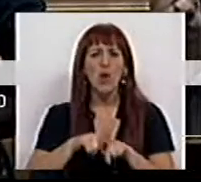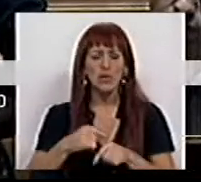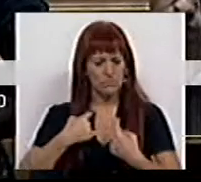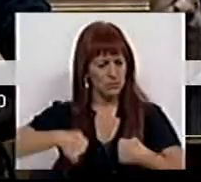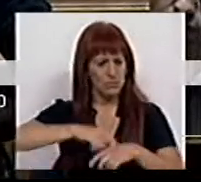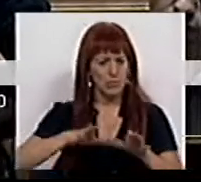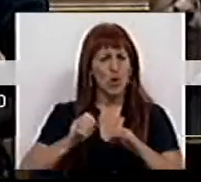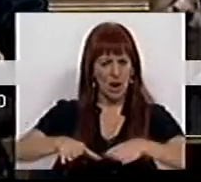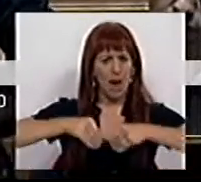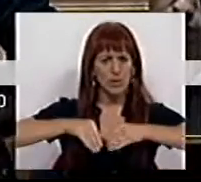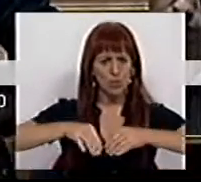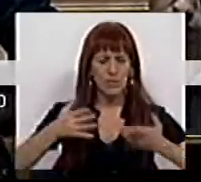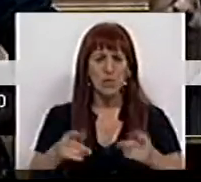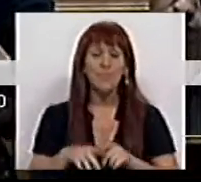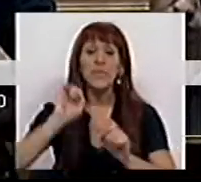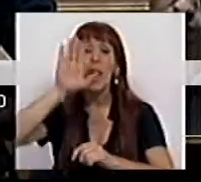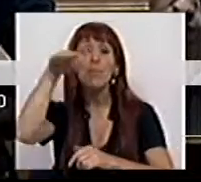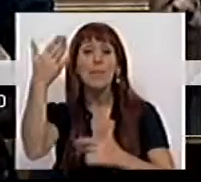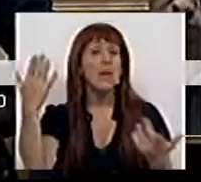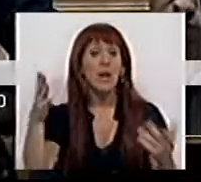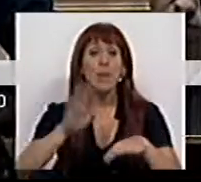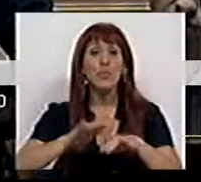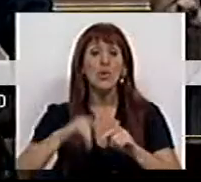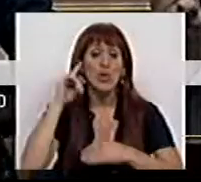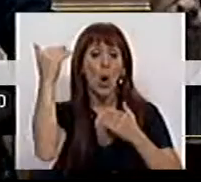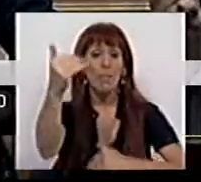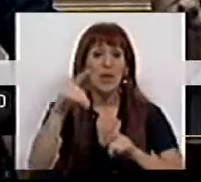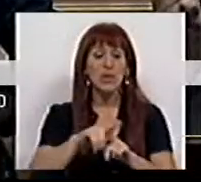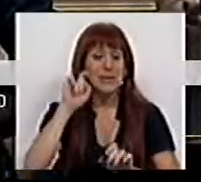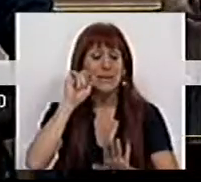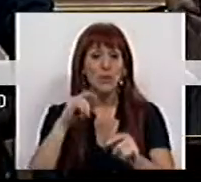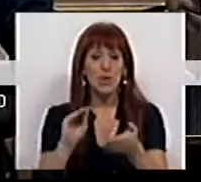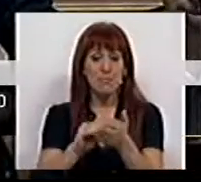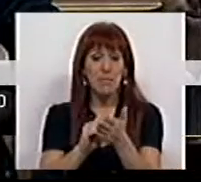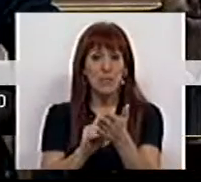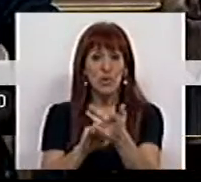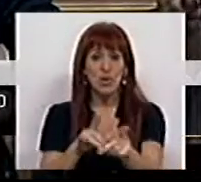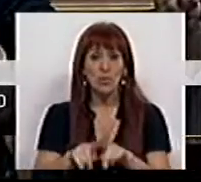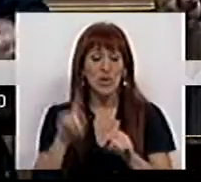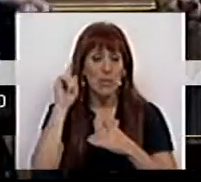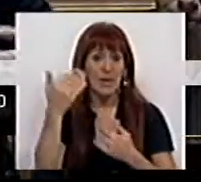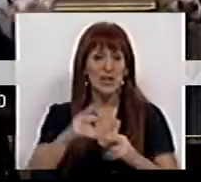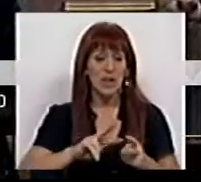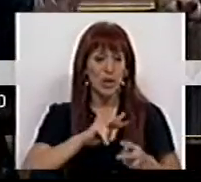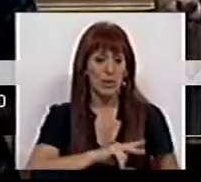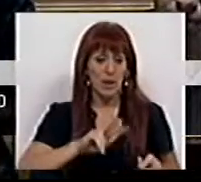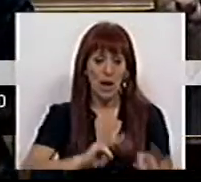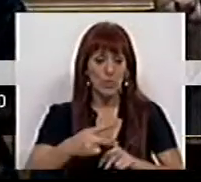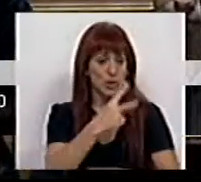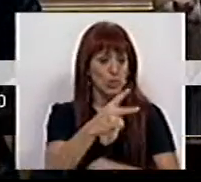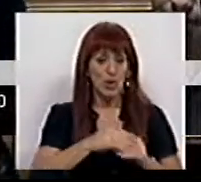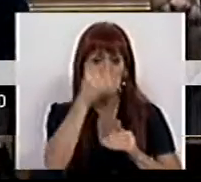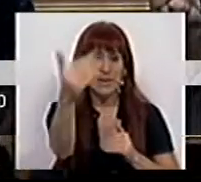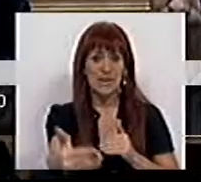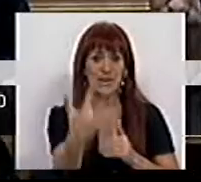nossa parte, as assumiremos. Em primeiro lugar, quanto aos prazos de conservação dos registros, prazos alterados de 2 para